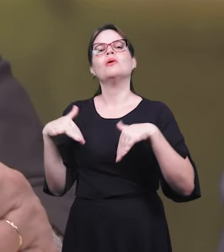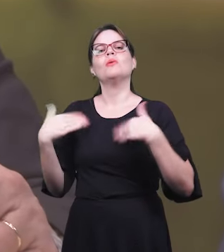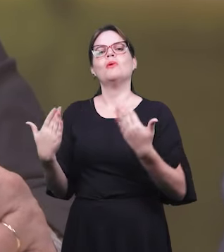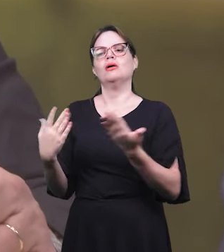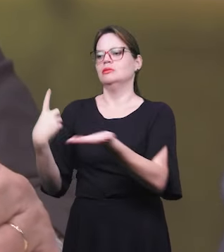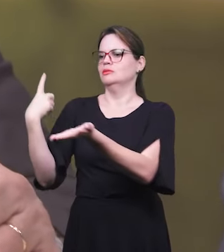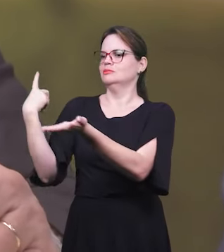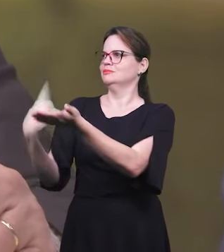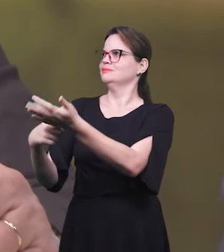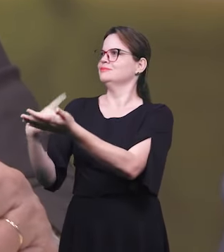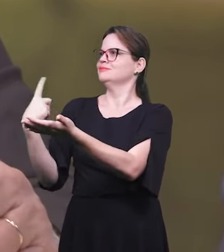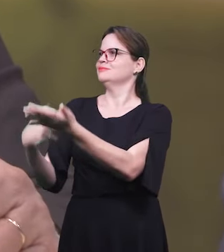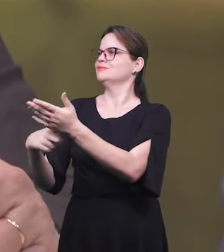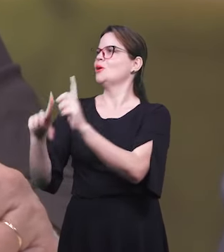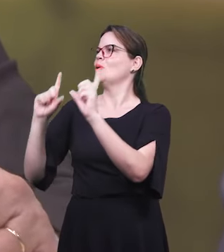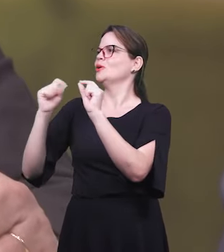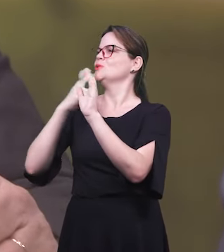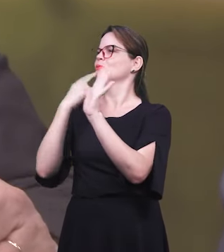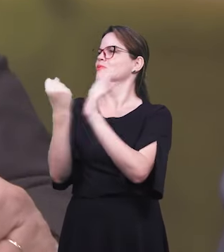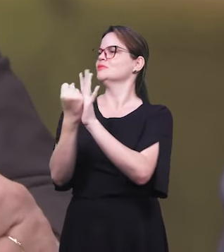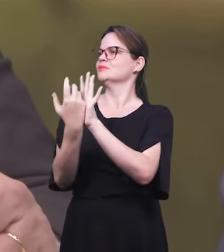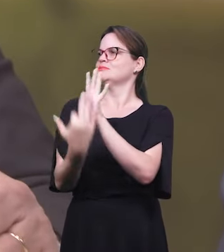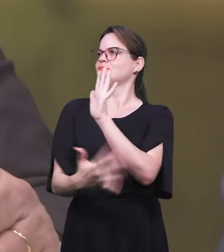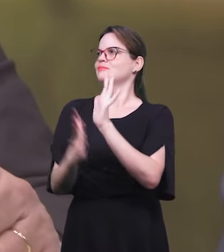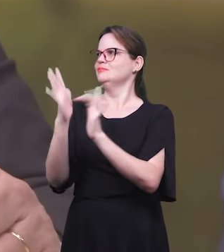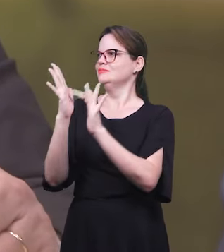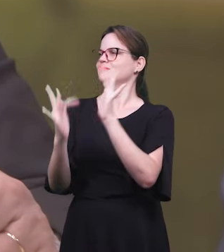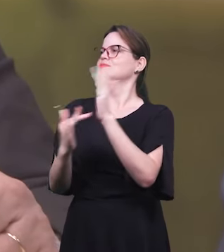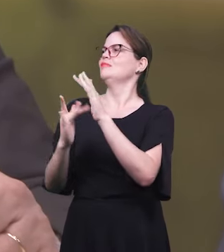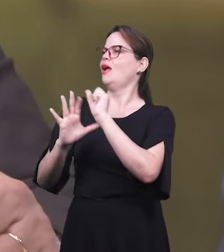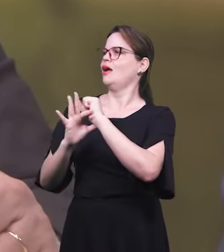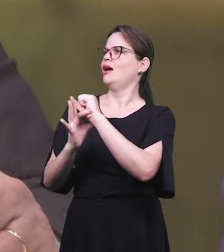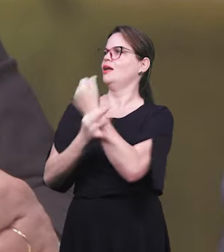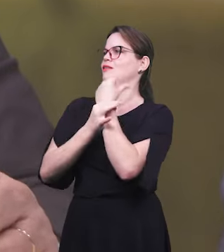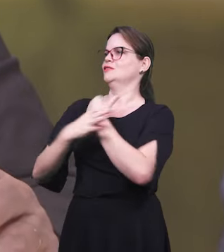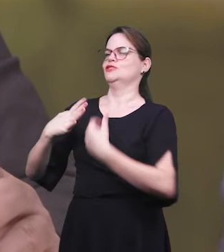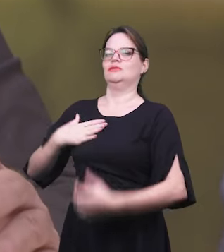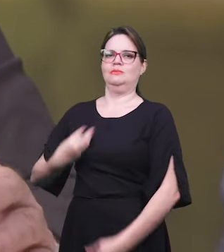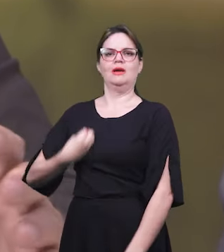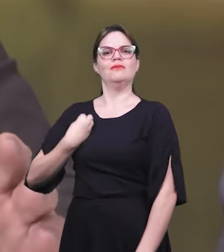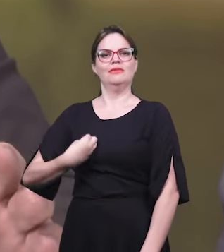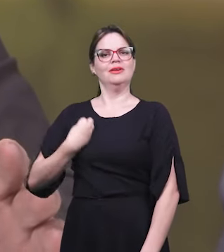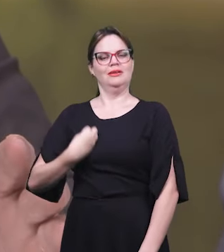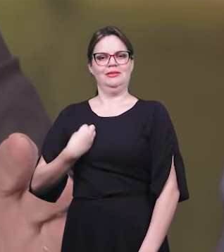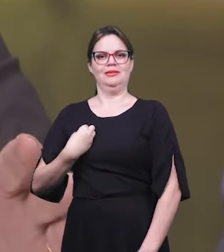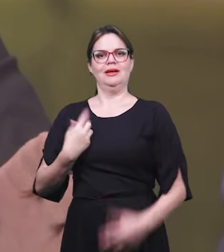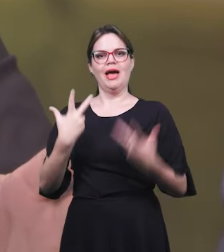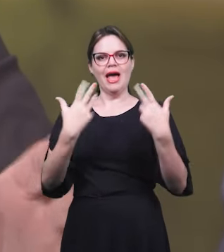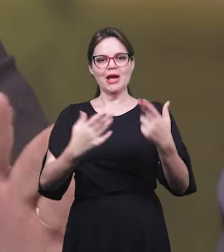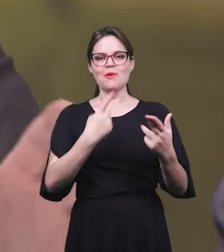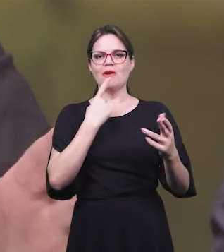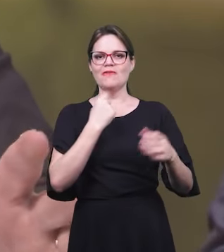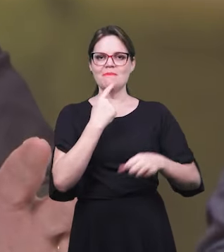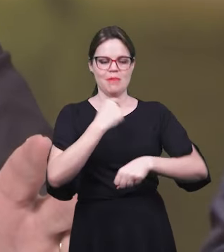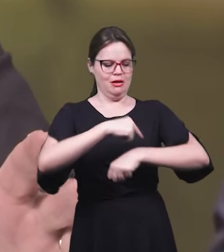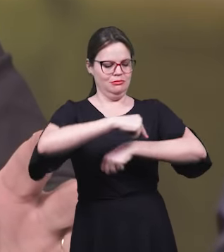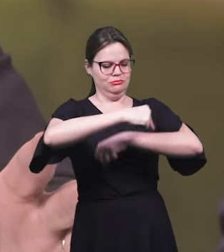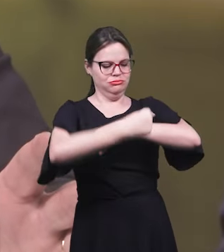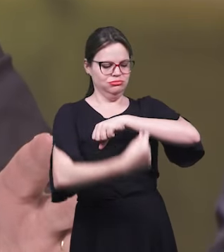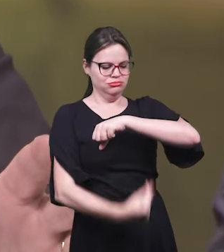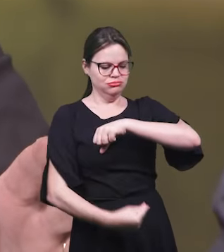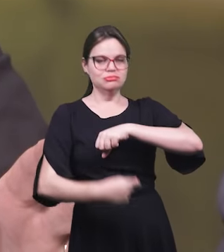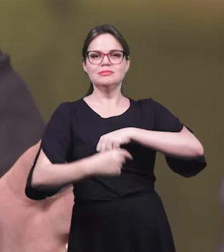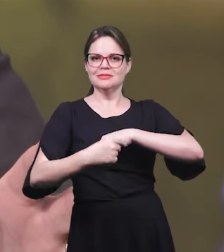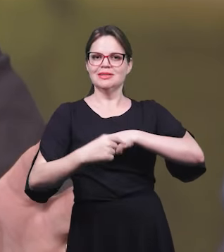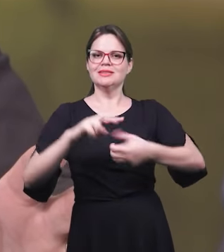do pacto, do fio de escarlata, da segurança, que aquele seria o sinal. Interessante, seria o sinal. Em minha guerra estava lá